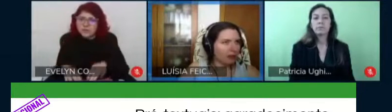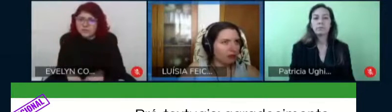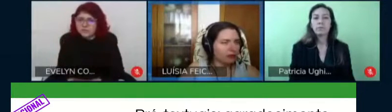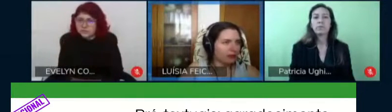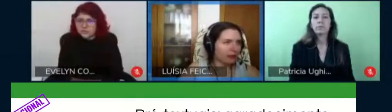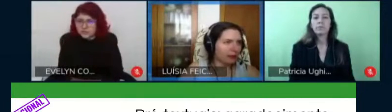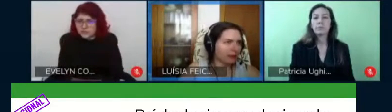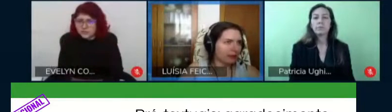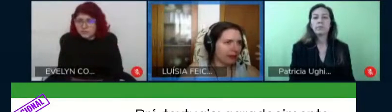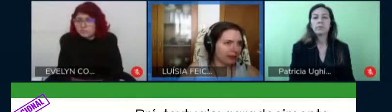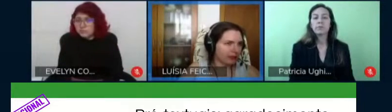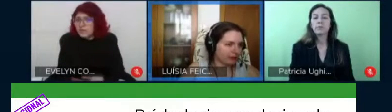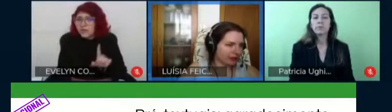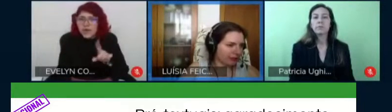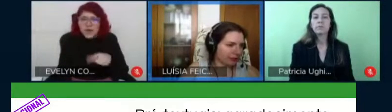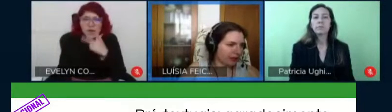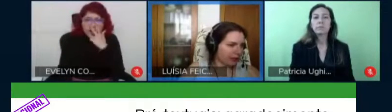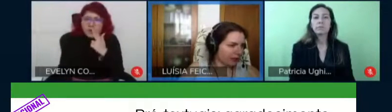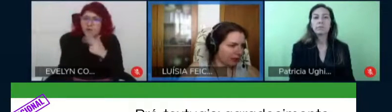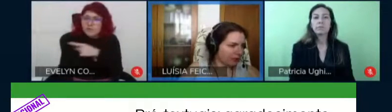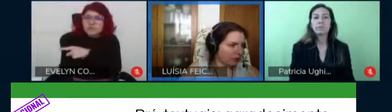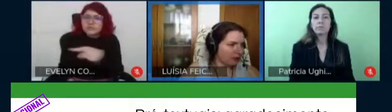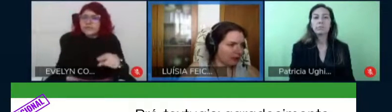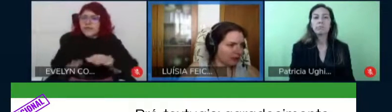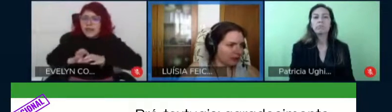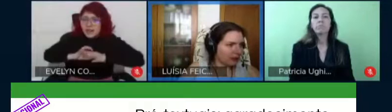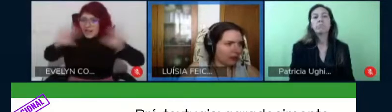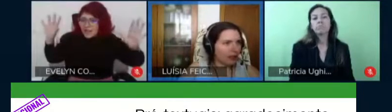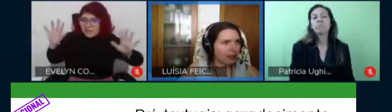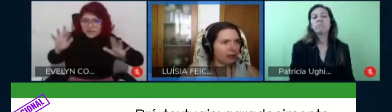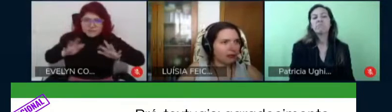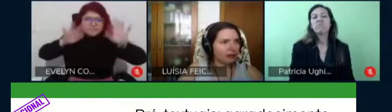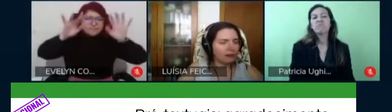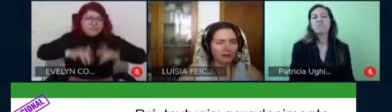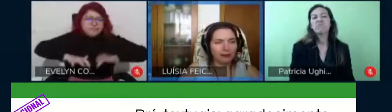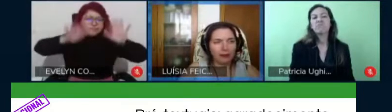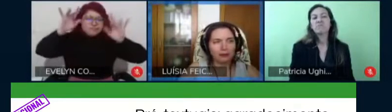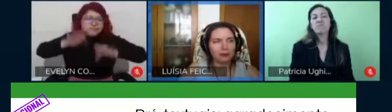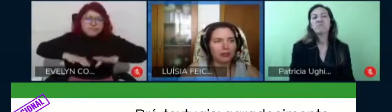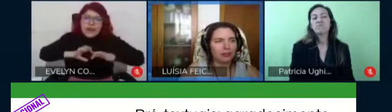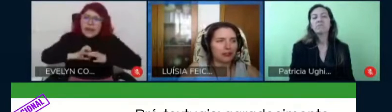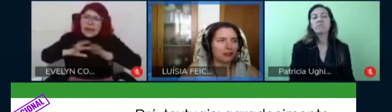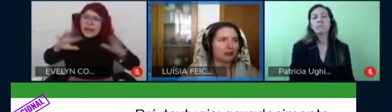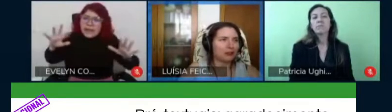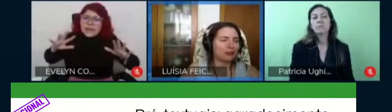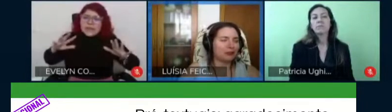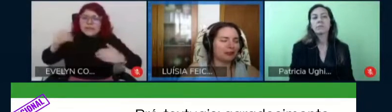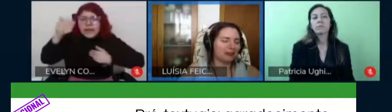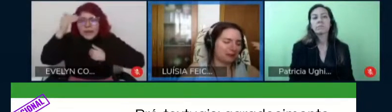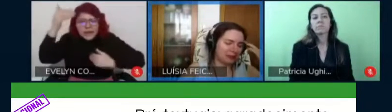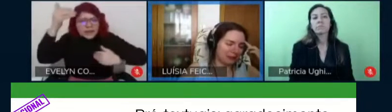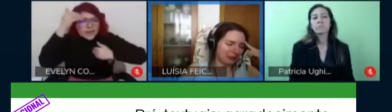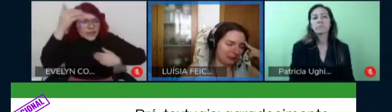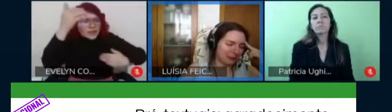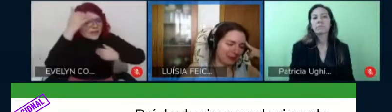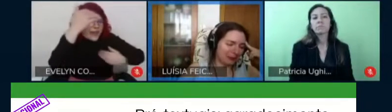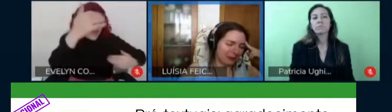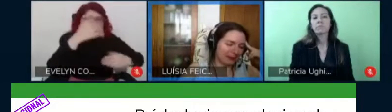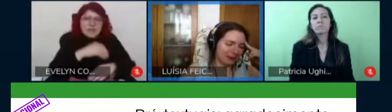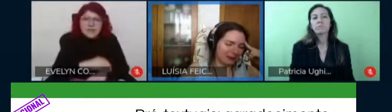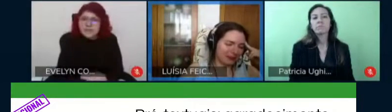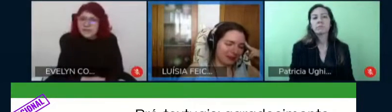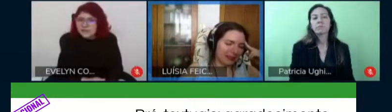E é um momento onde vocês têm mais liberdade de escrever e tudo, mas muita gente, o pessoal do